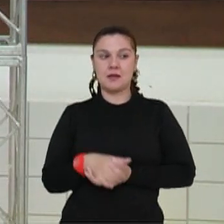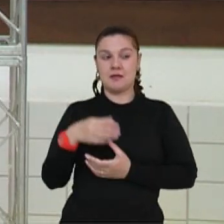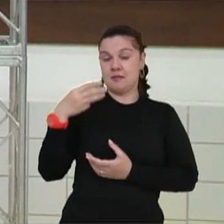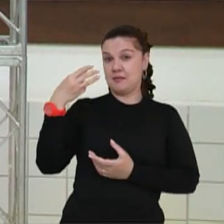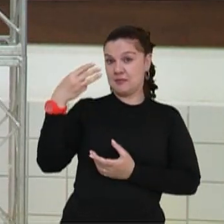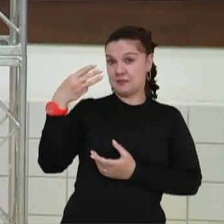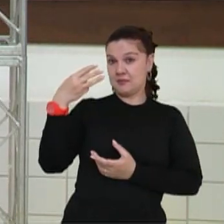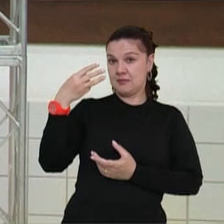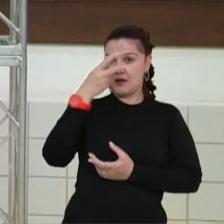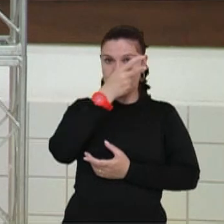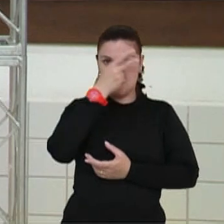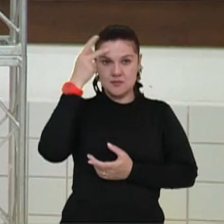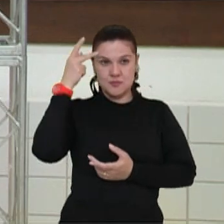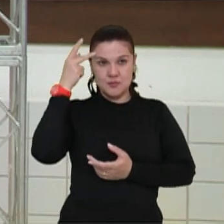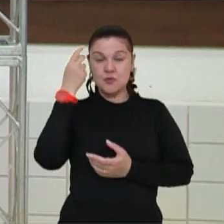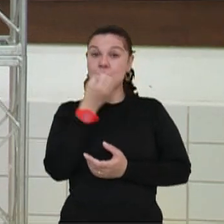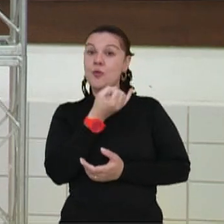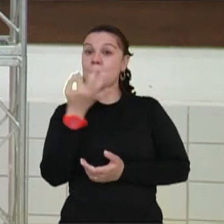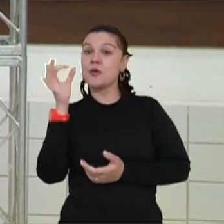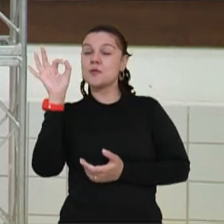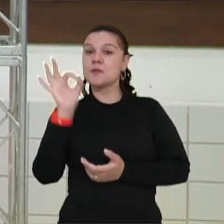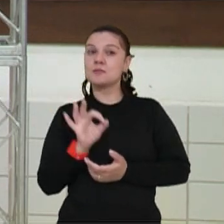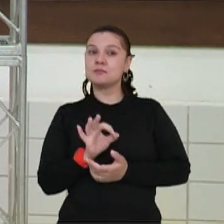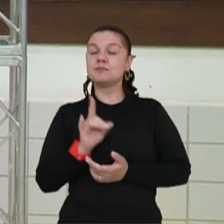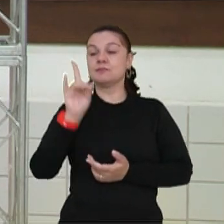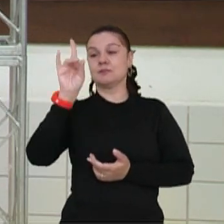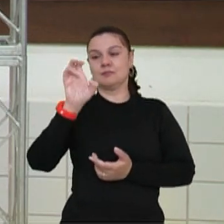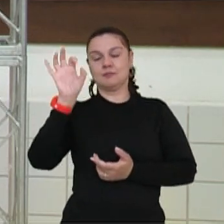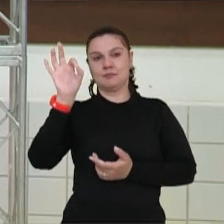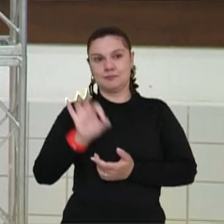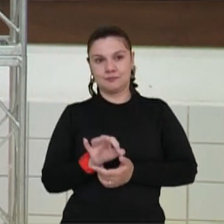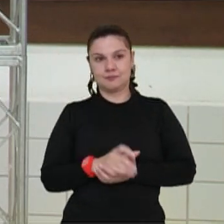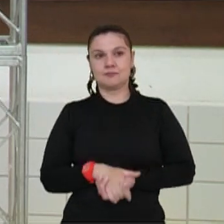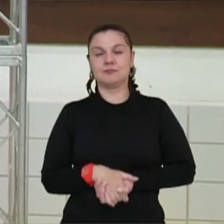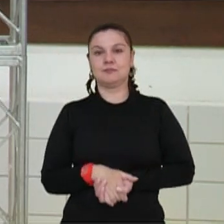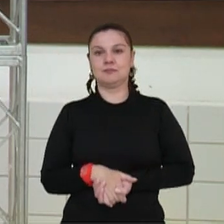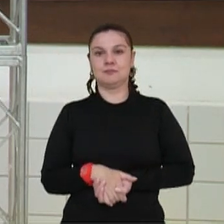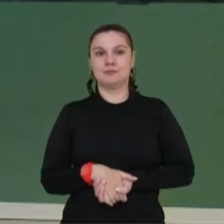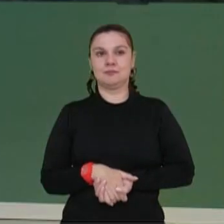3 pessoas representam 15%.